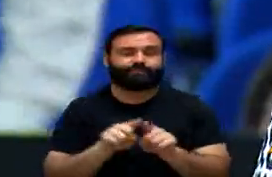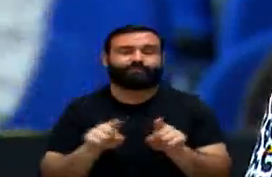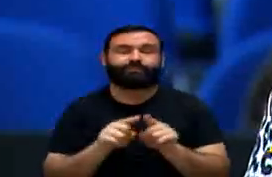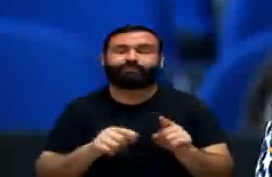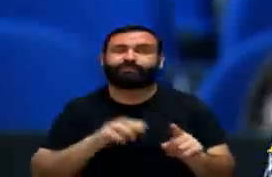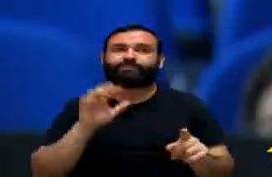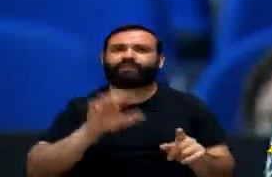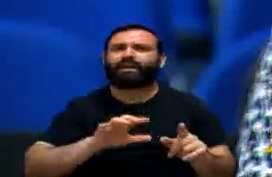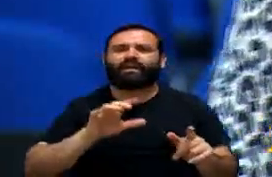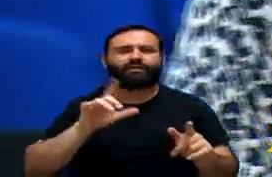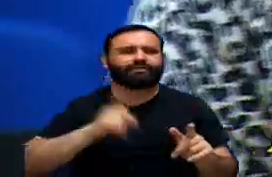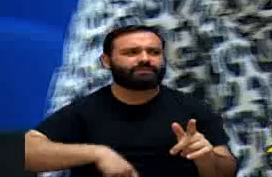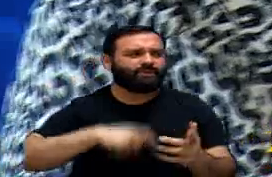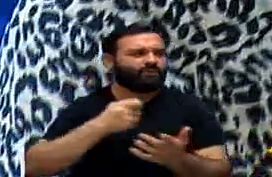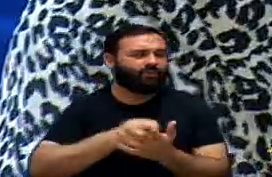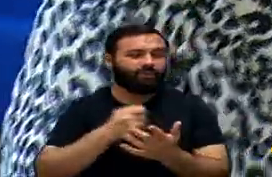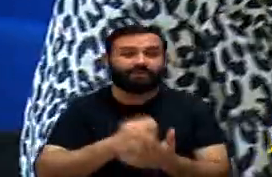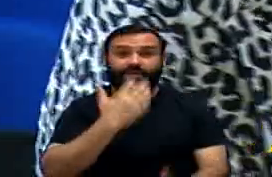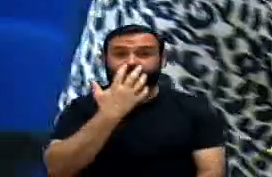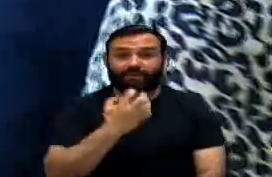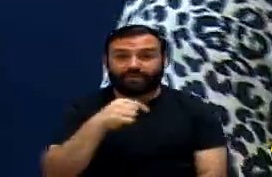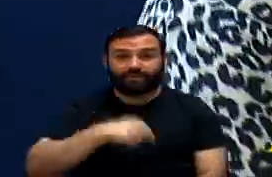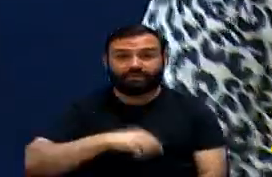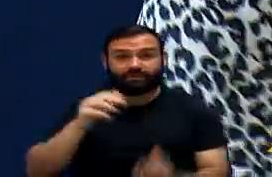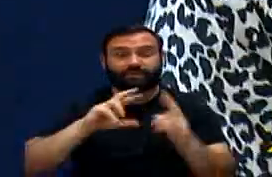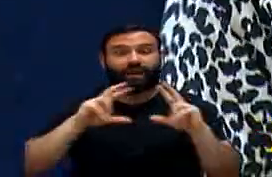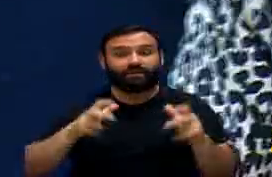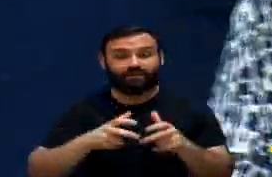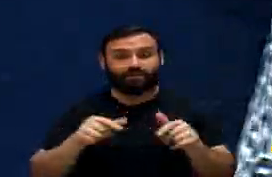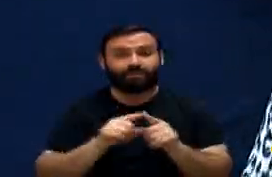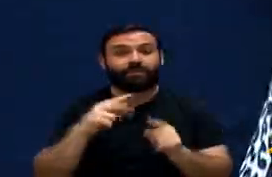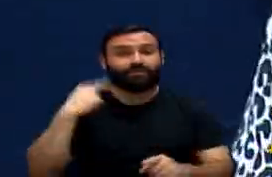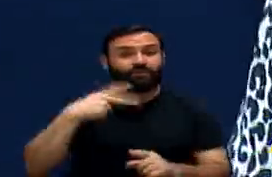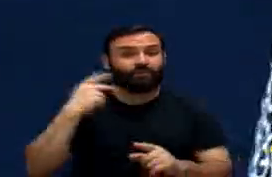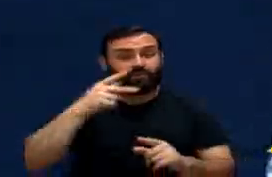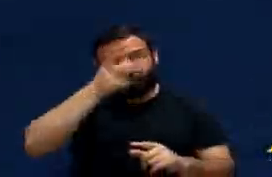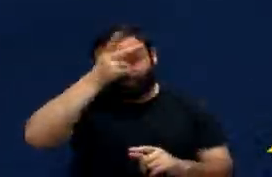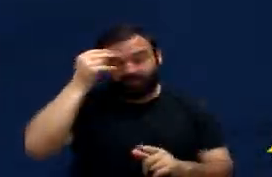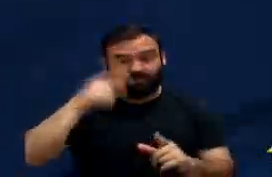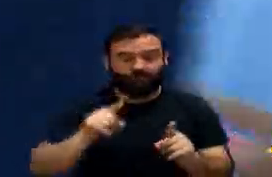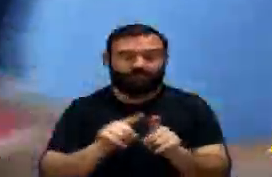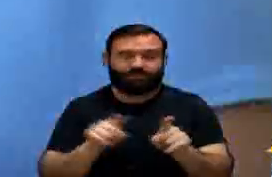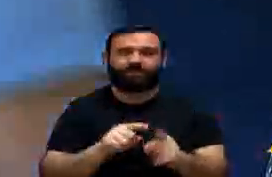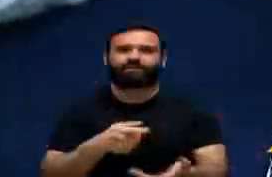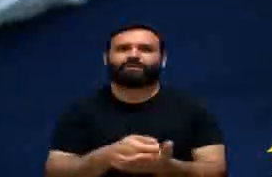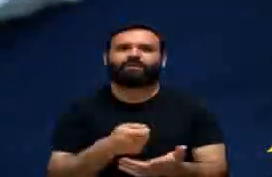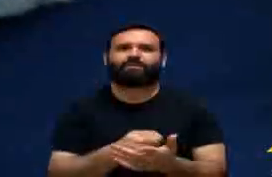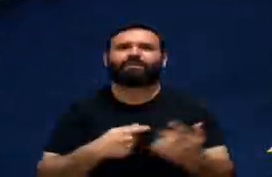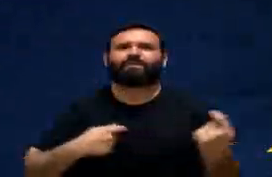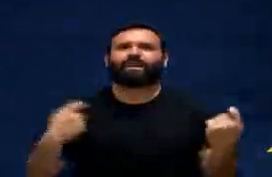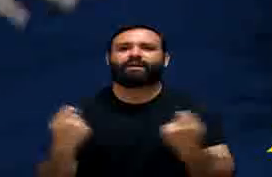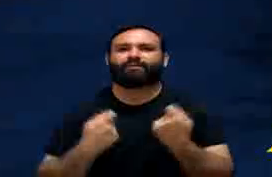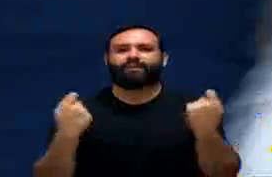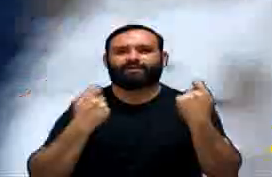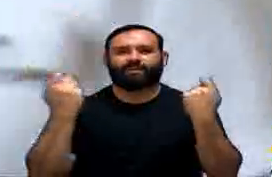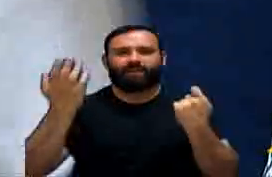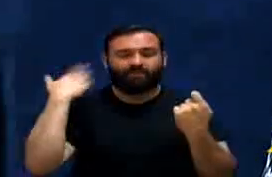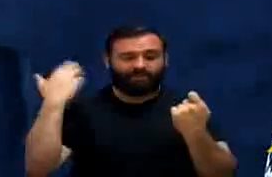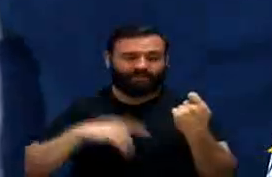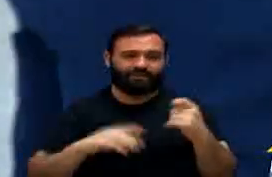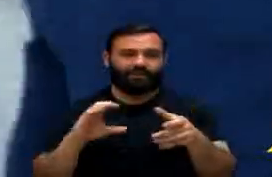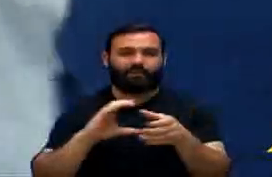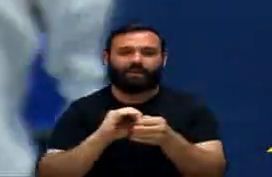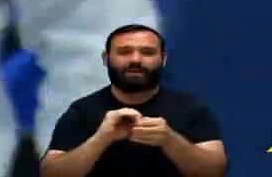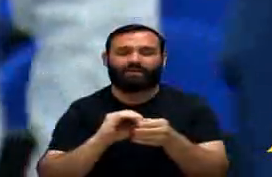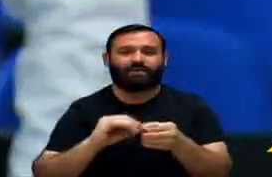uma é uma cobrança muito séria para a câmara para os vereadores e para a prefeitura aquele evento que houve no Parque das Águas foi